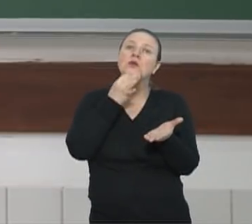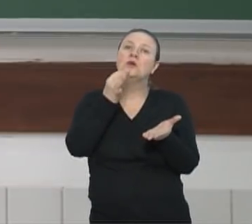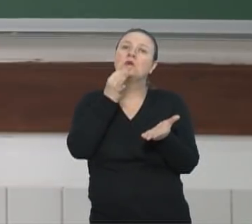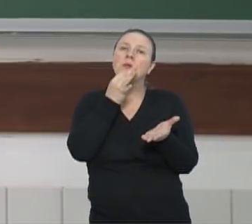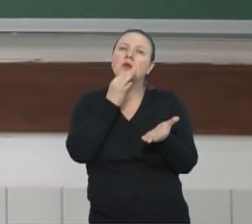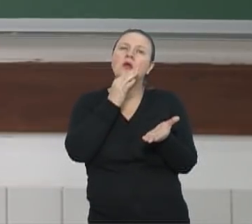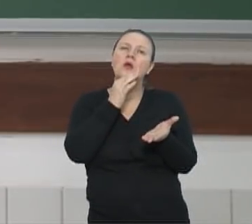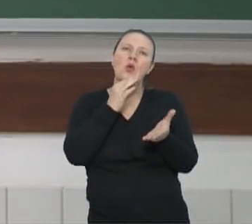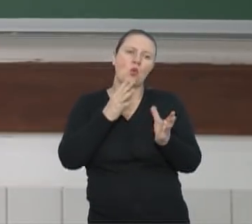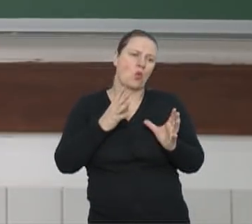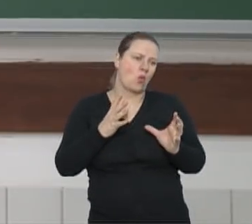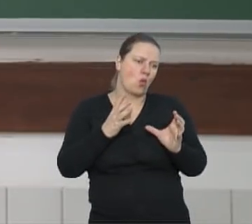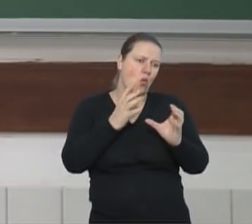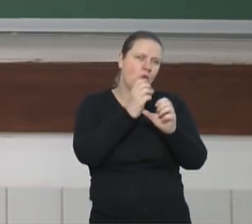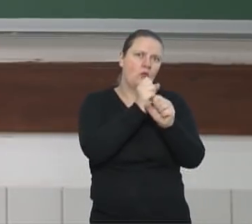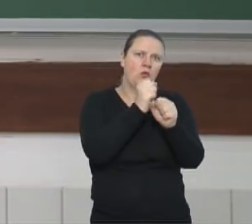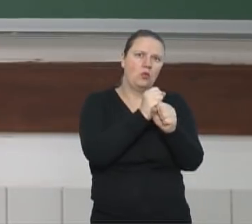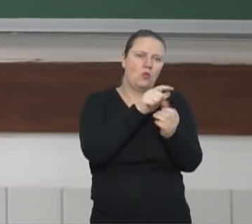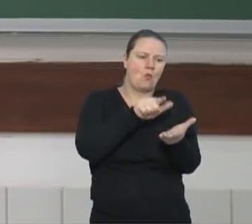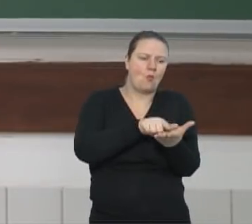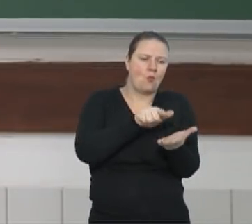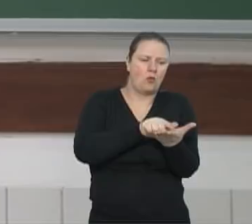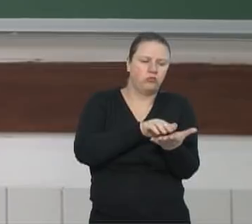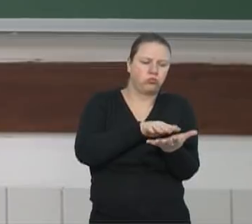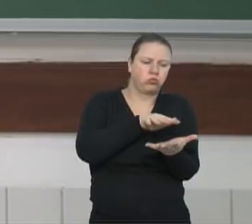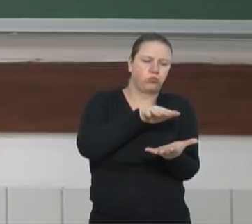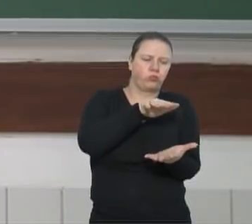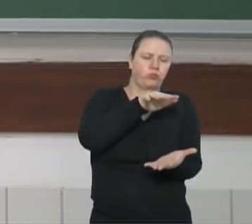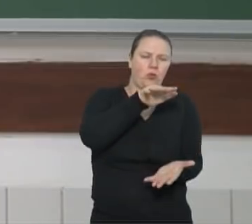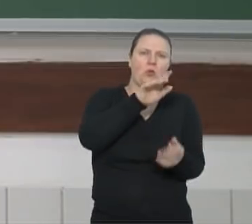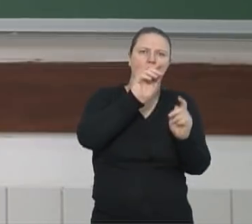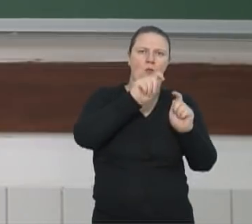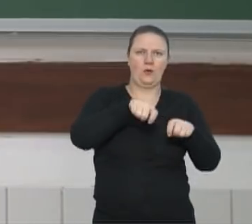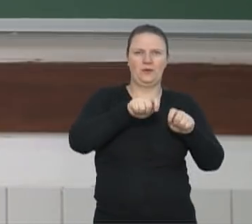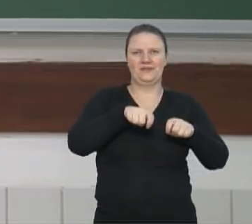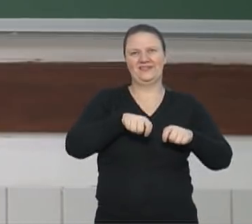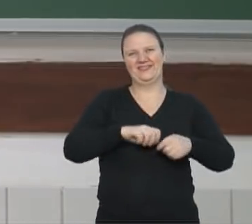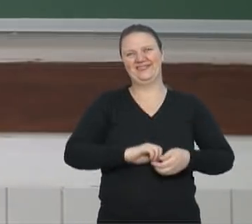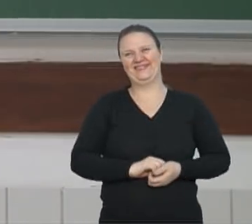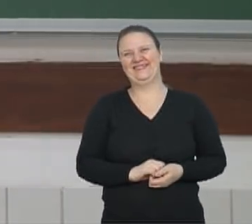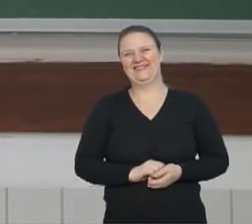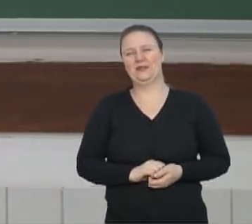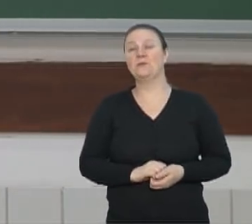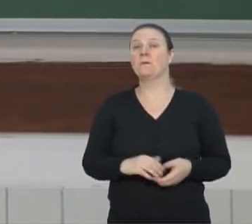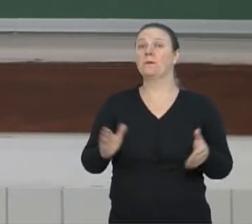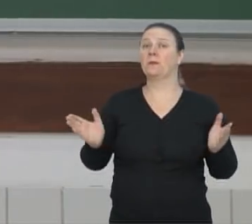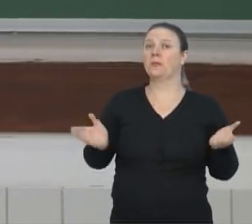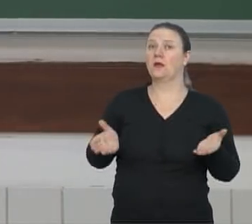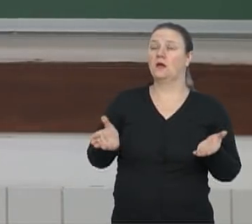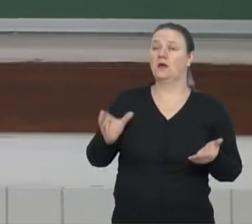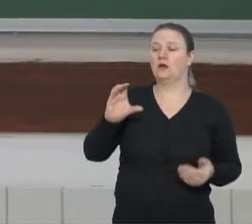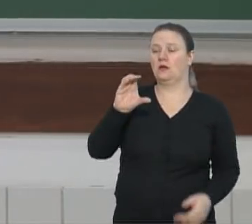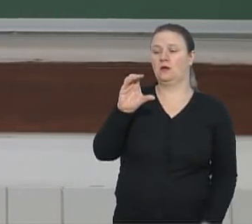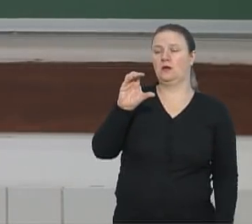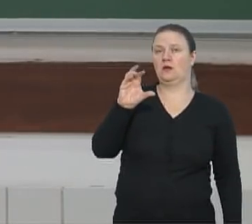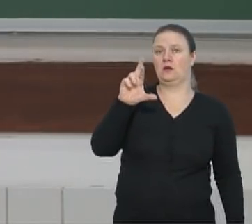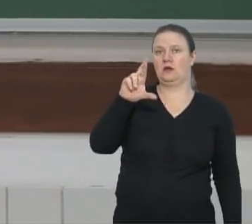páginas. Então, é diferente, porque eu posso explorar muito mais. Já uma